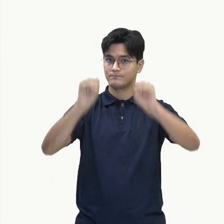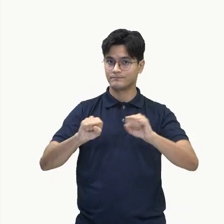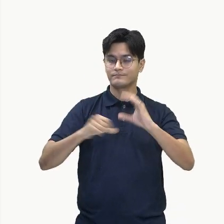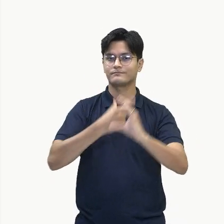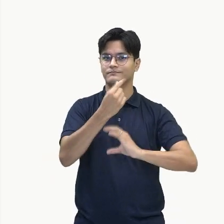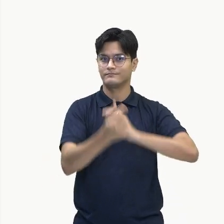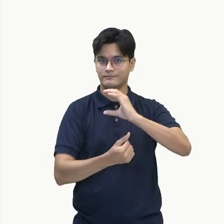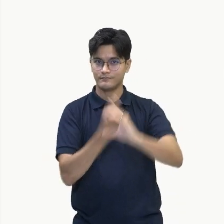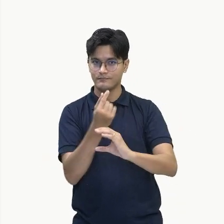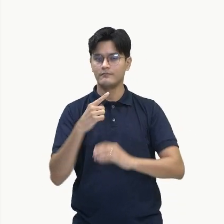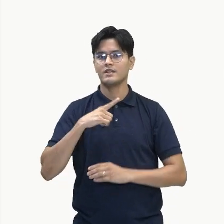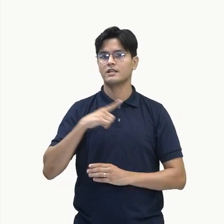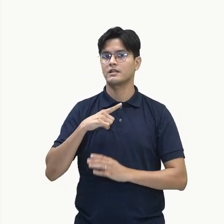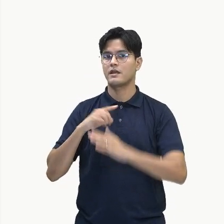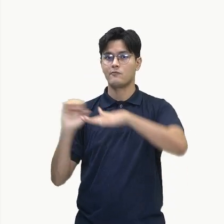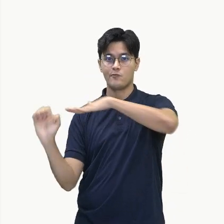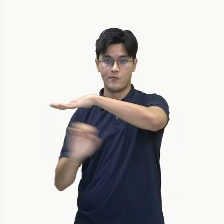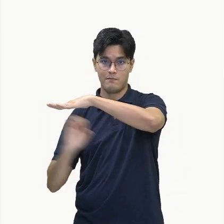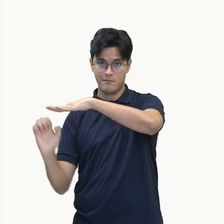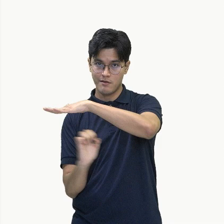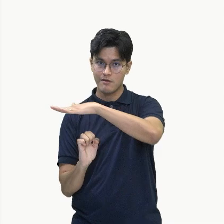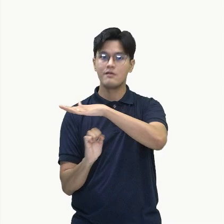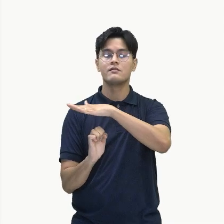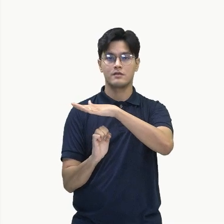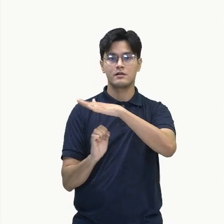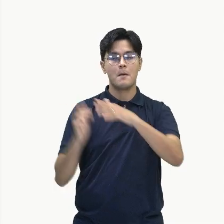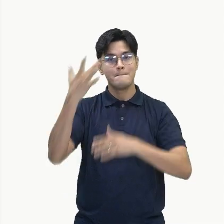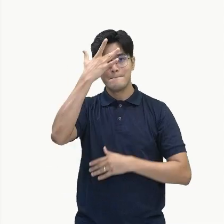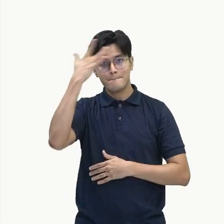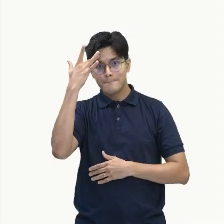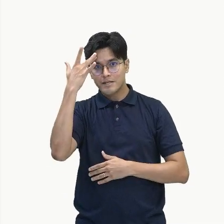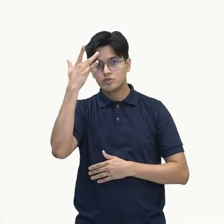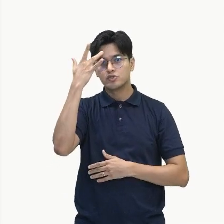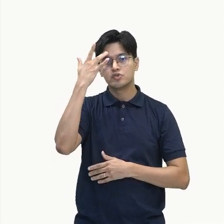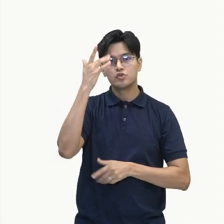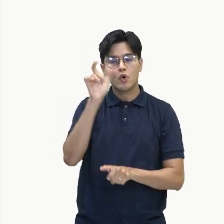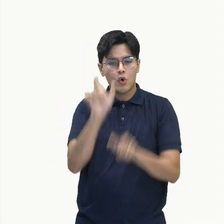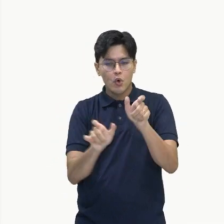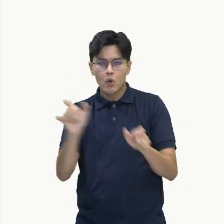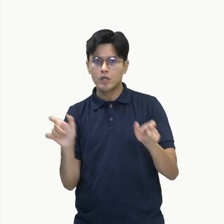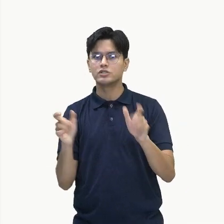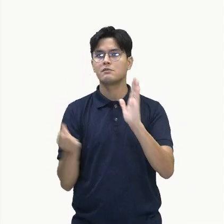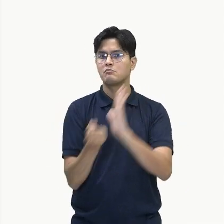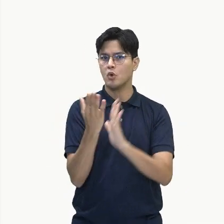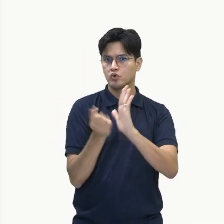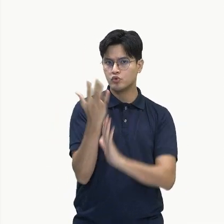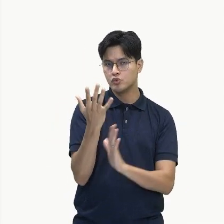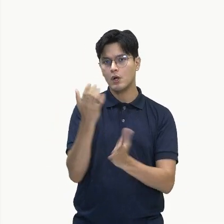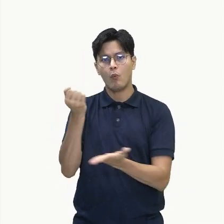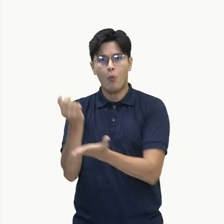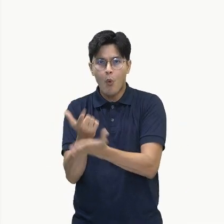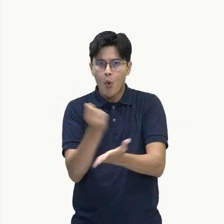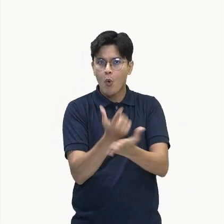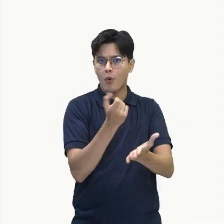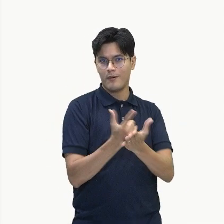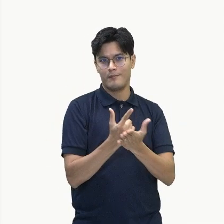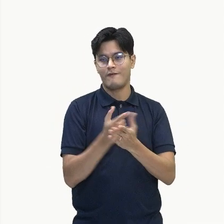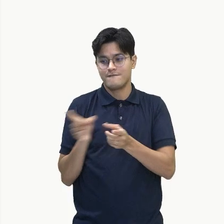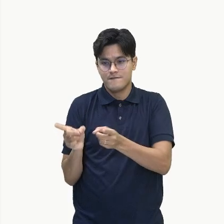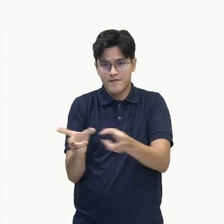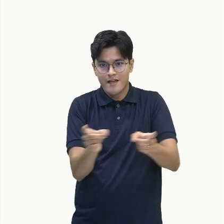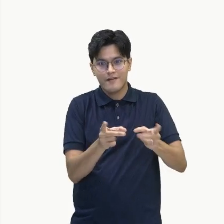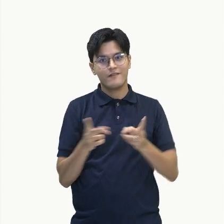tem empresas, pessoas que produzem, compram, vendem bens e serviços de uma forma geral.